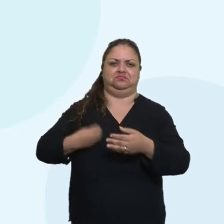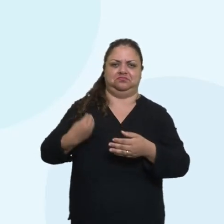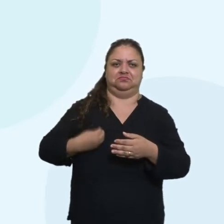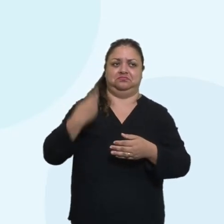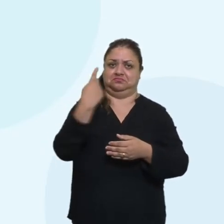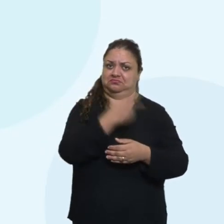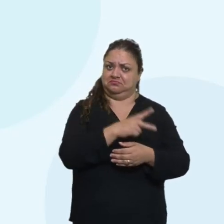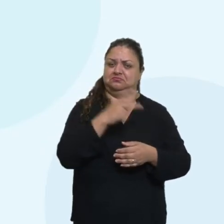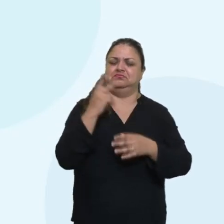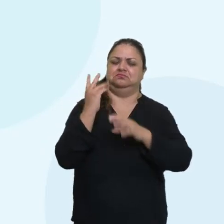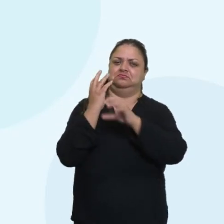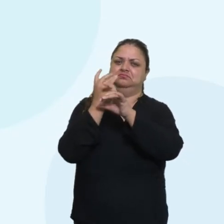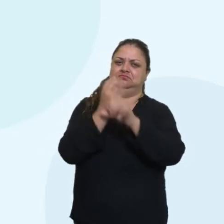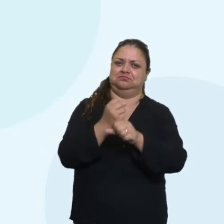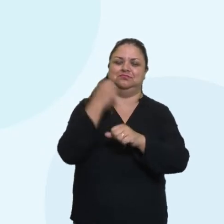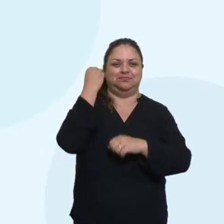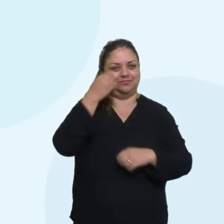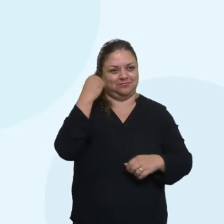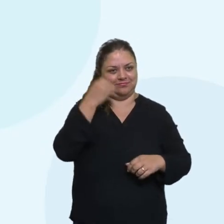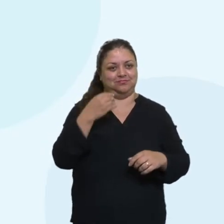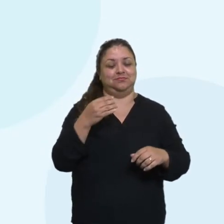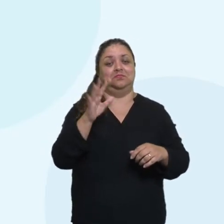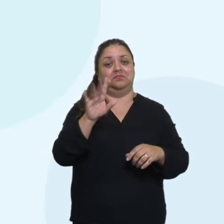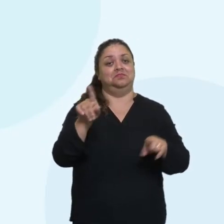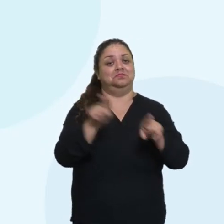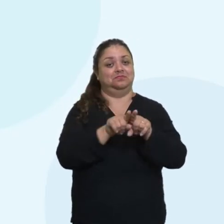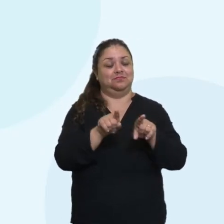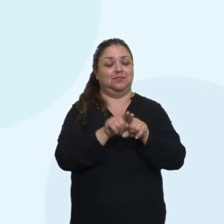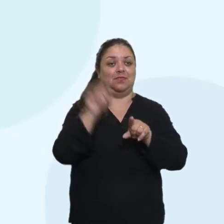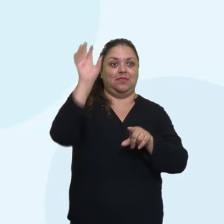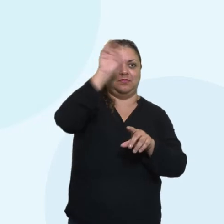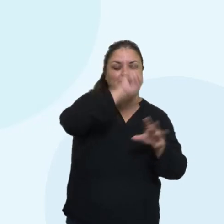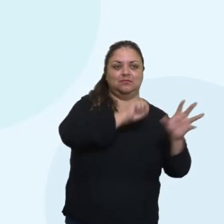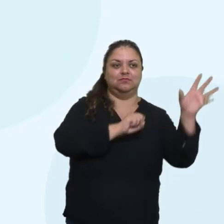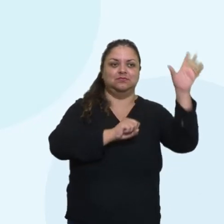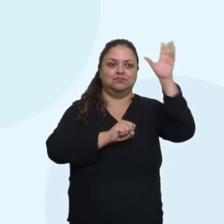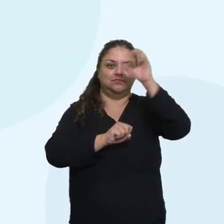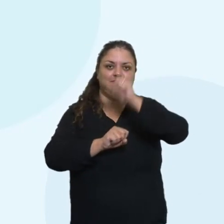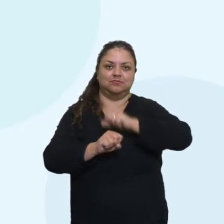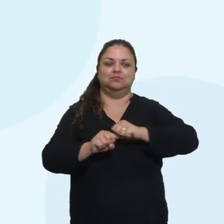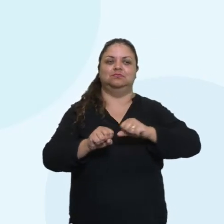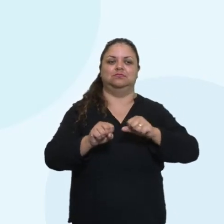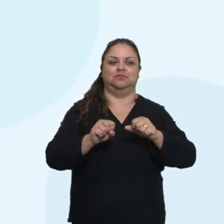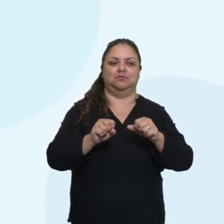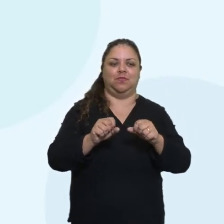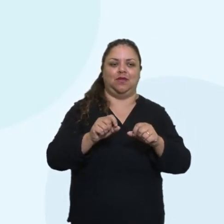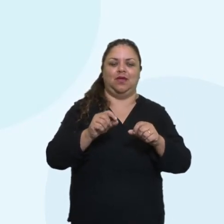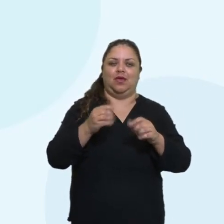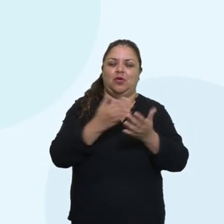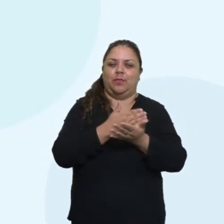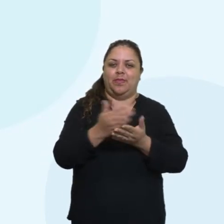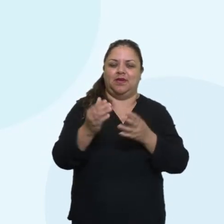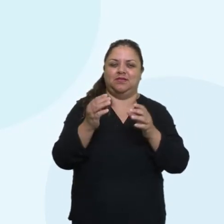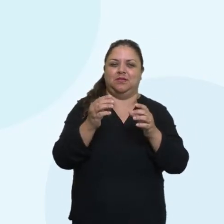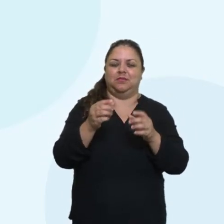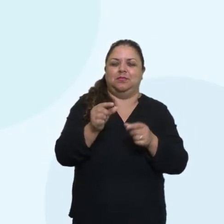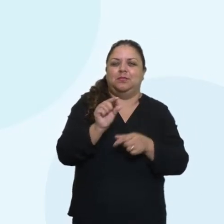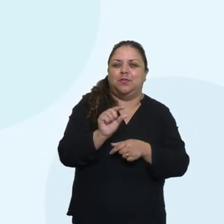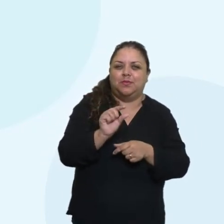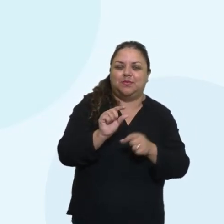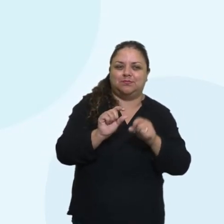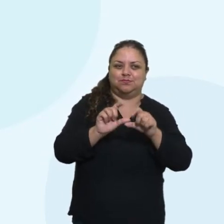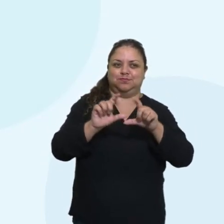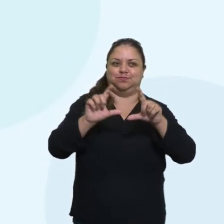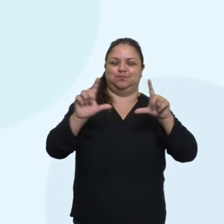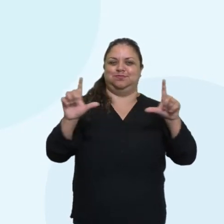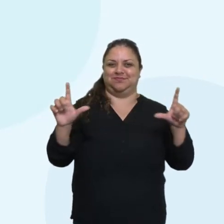cidadão também a as aprendizagens ela partindo do micro para o macro e uma habilidade